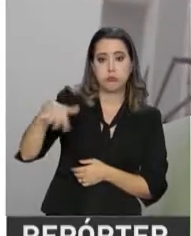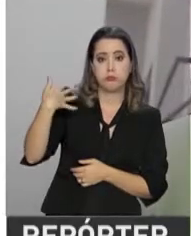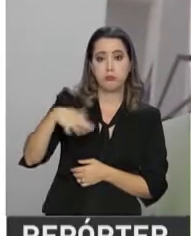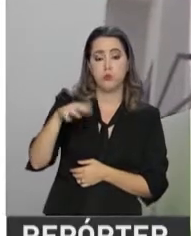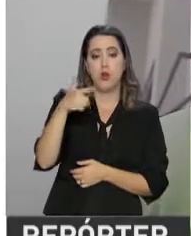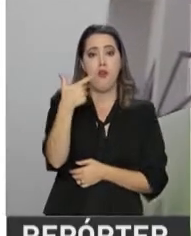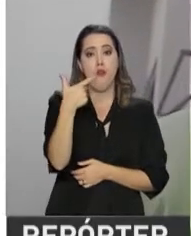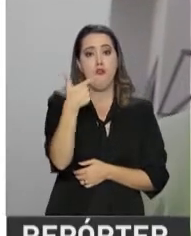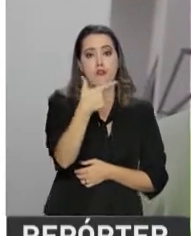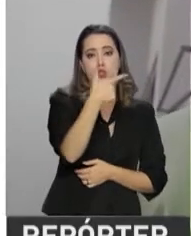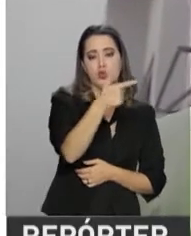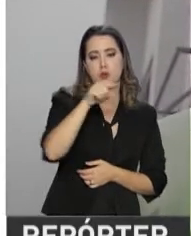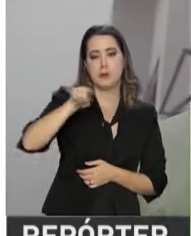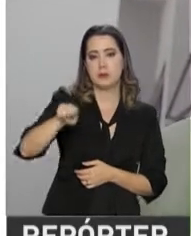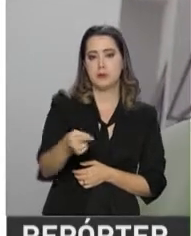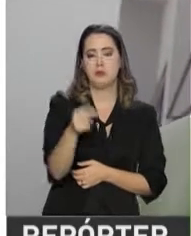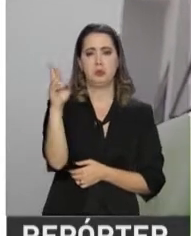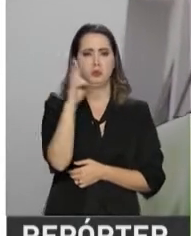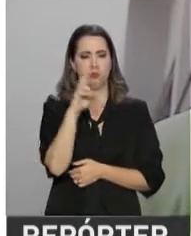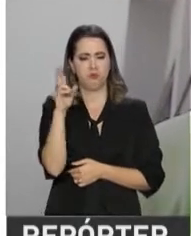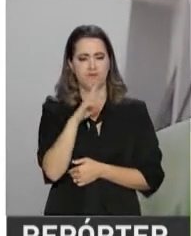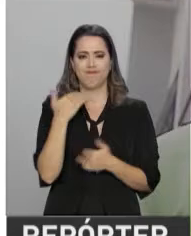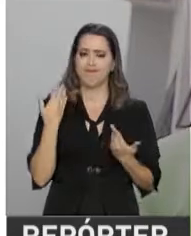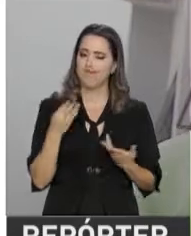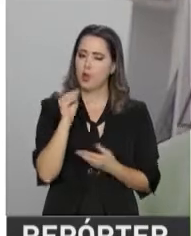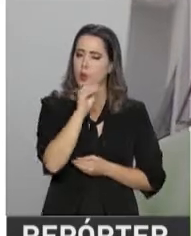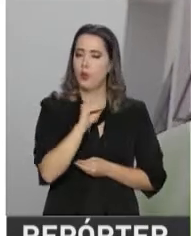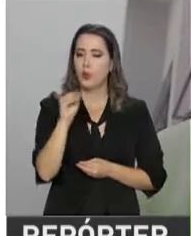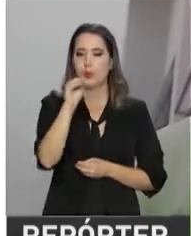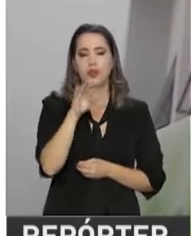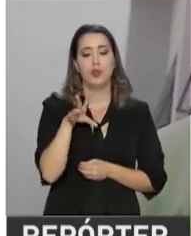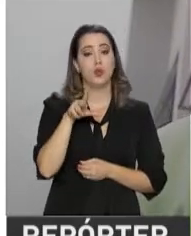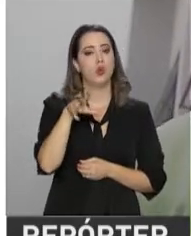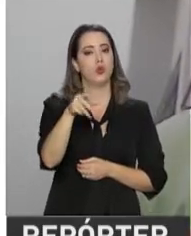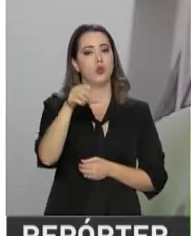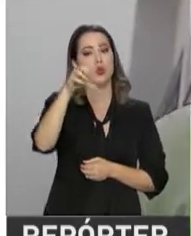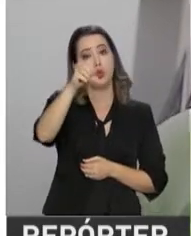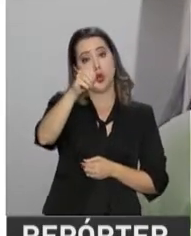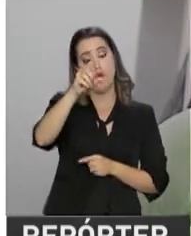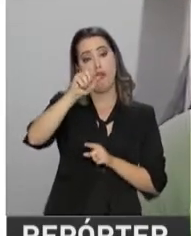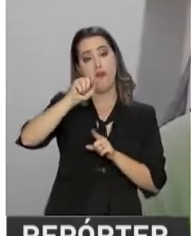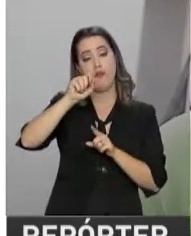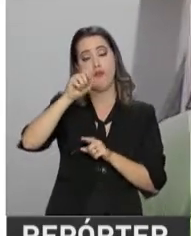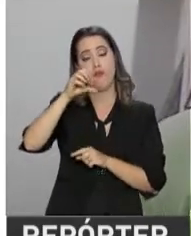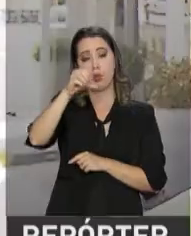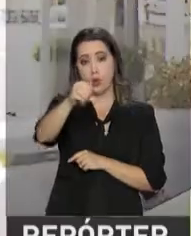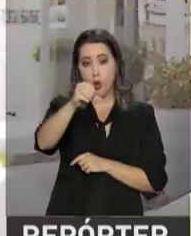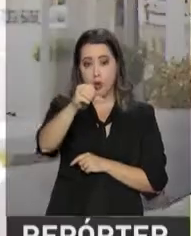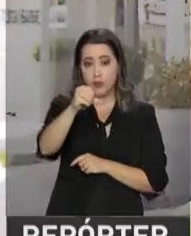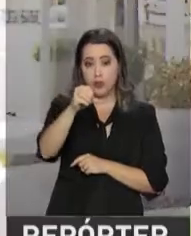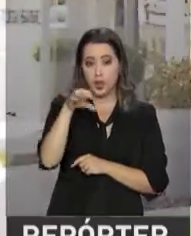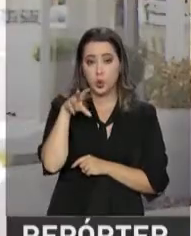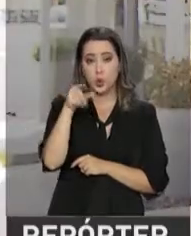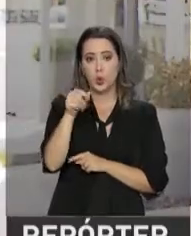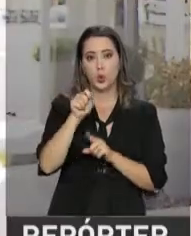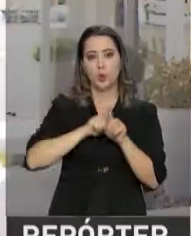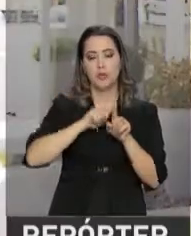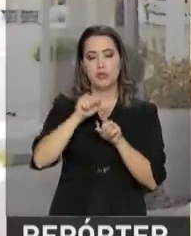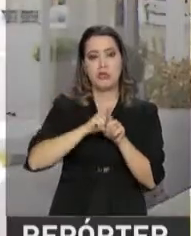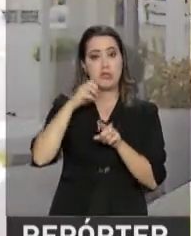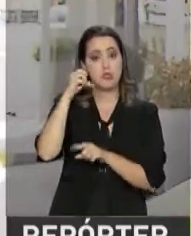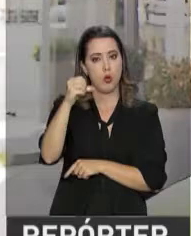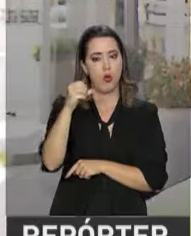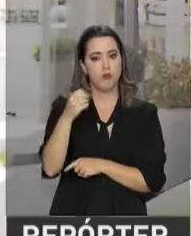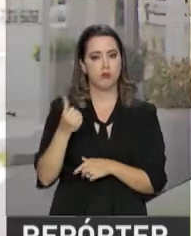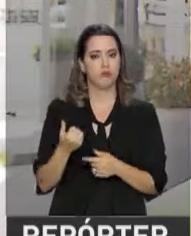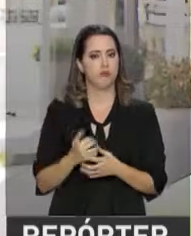mais de R$ 22 mil. Para o tratamento, Marcos precisa de 9 doses por mês. A gente tem